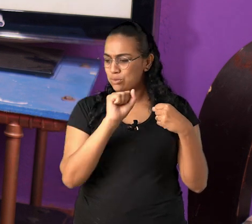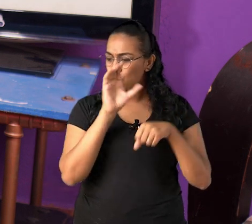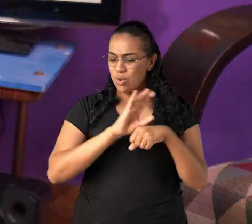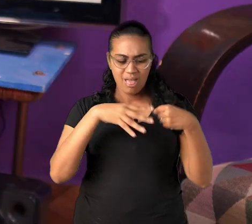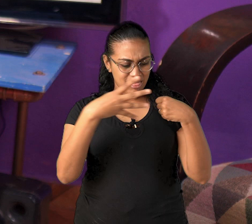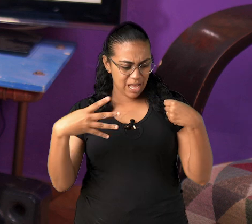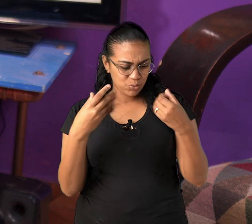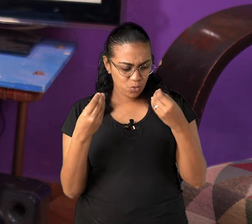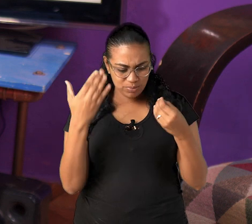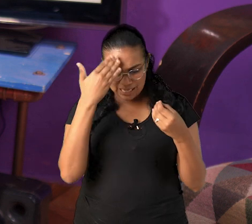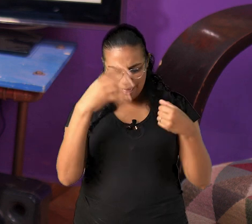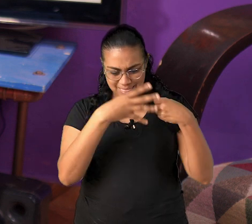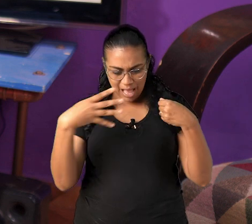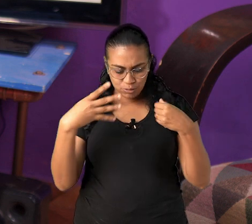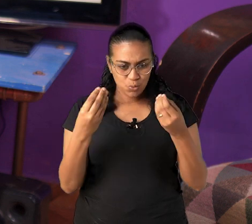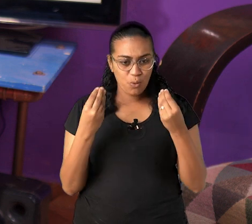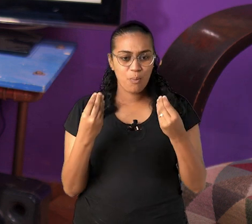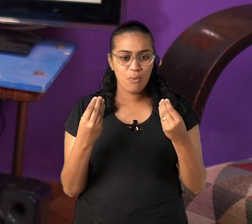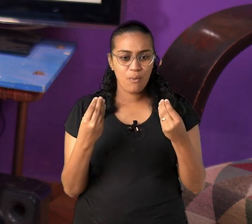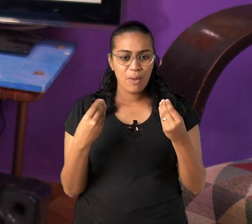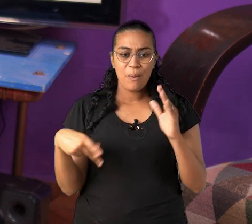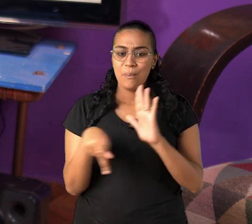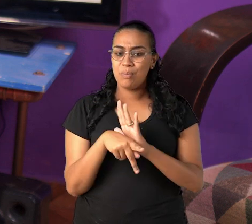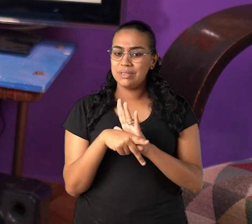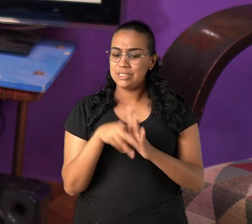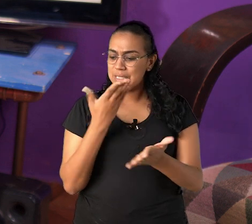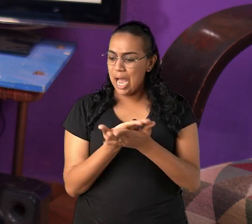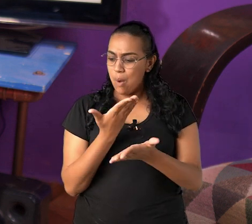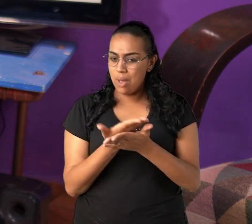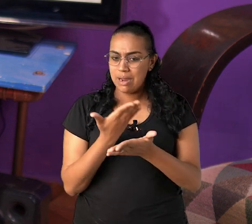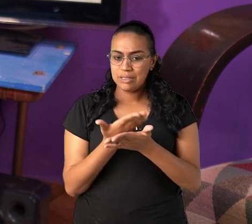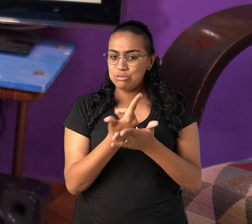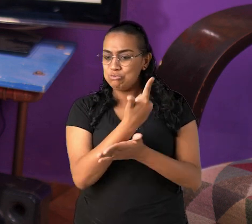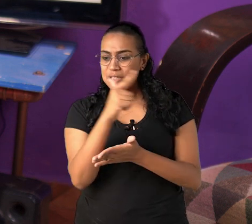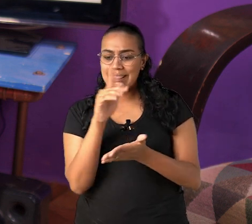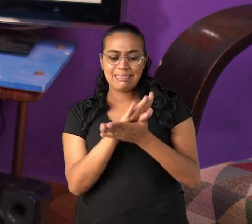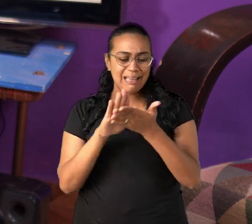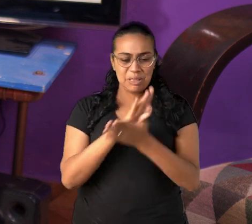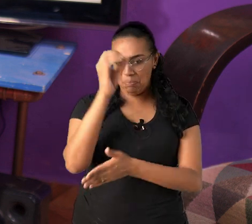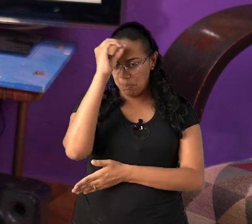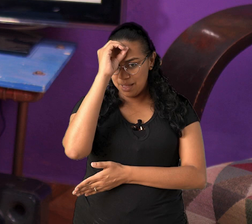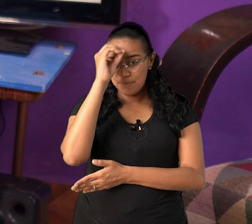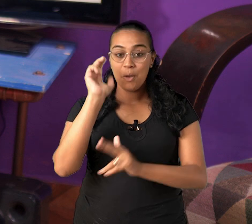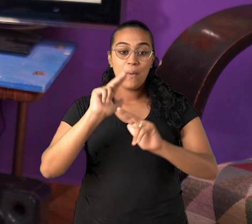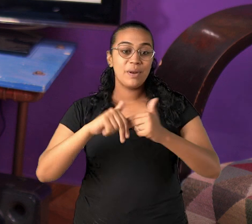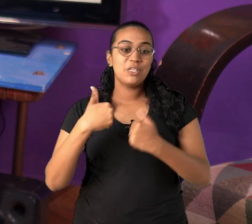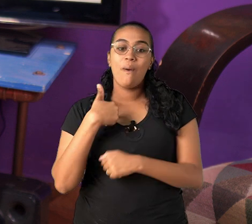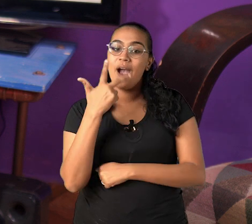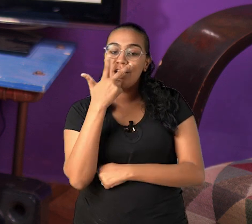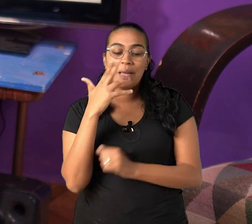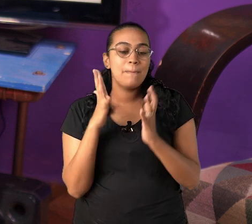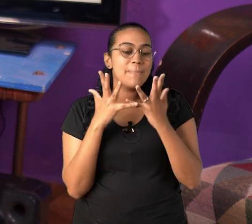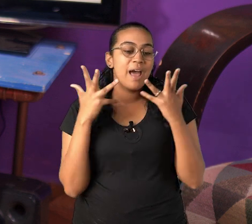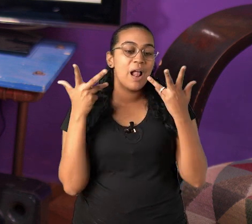num curso. Essa visão sobre dados que é muito academicista, ela acaba sendo pouco acessível. Então, uma coisa que eu achei